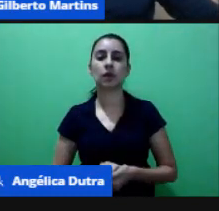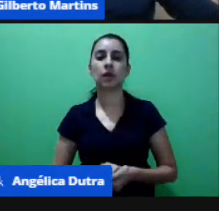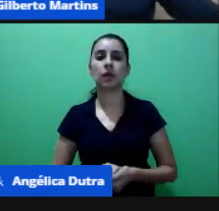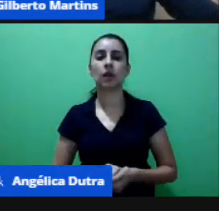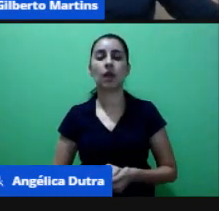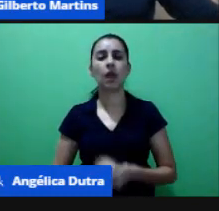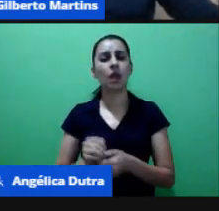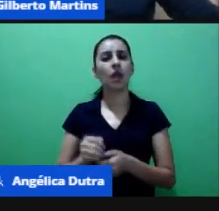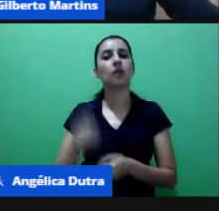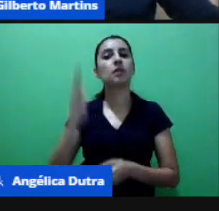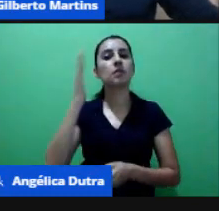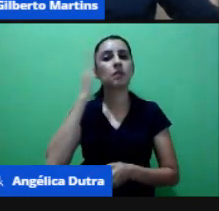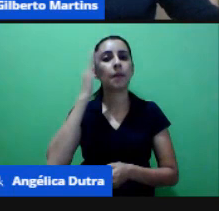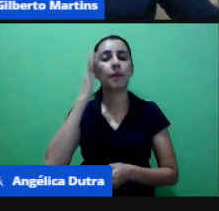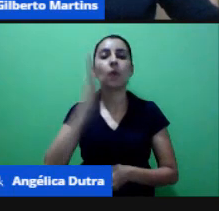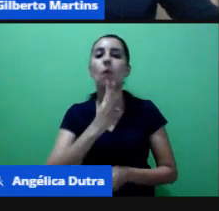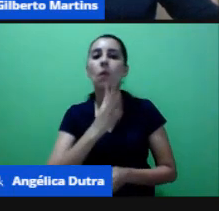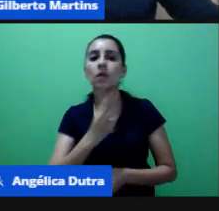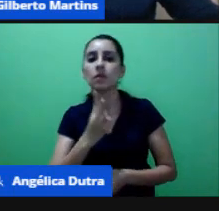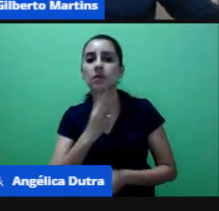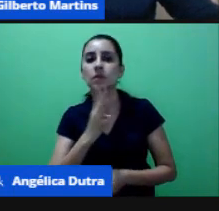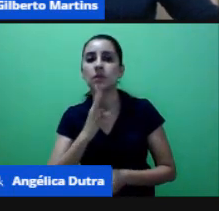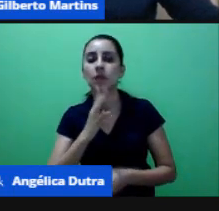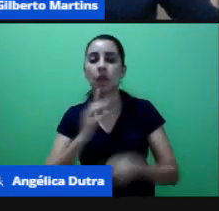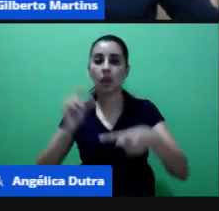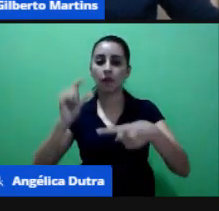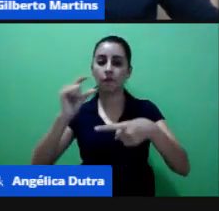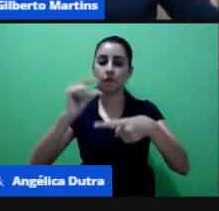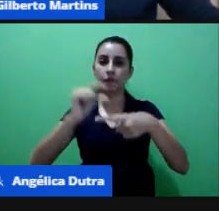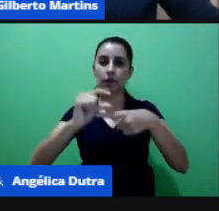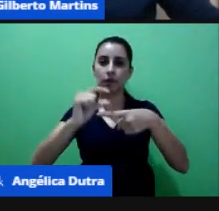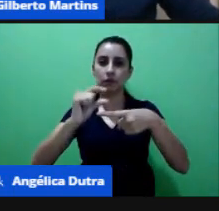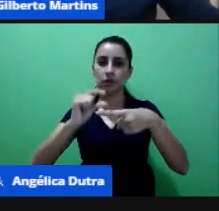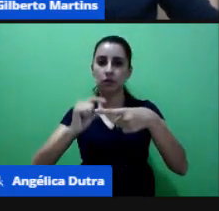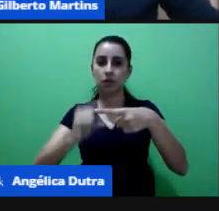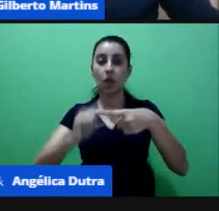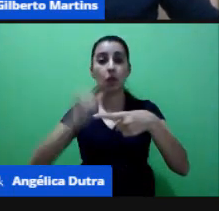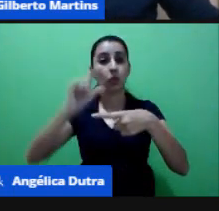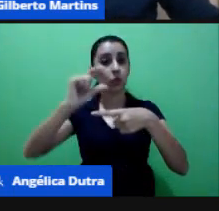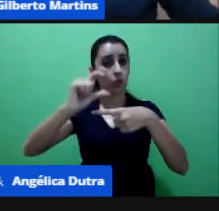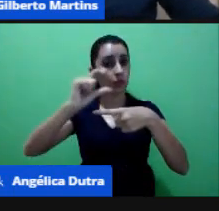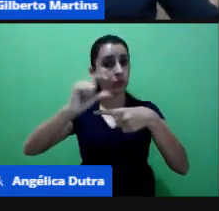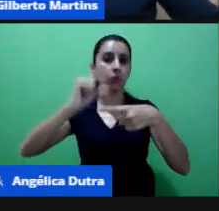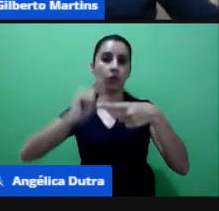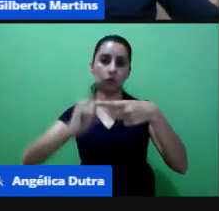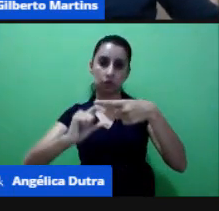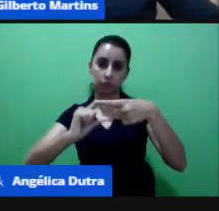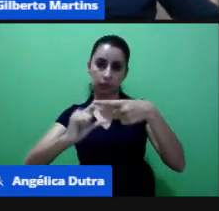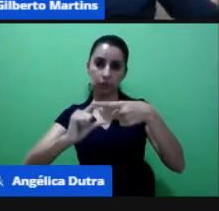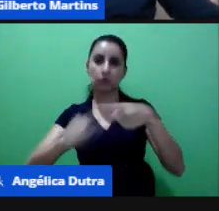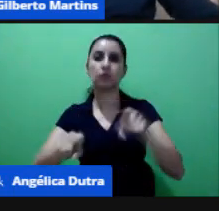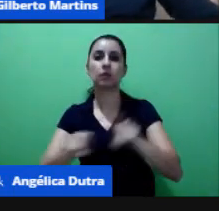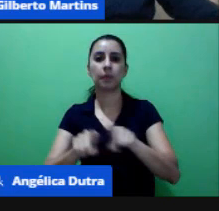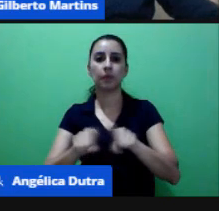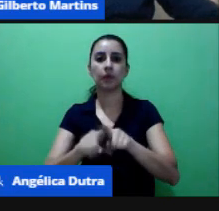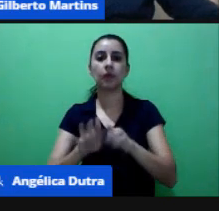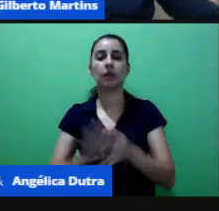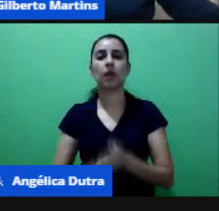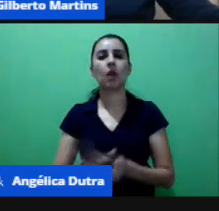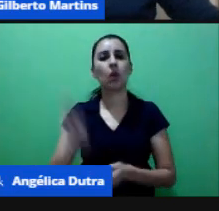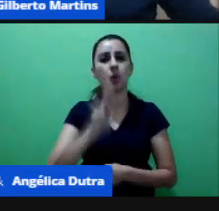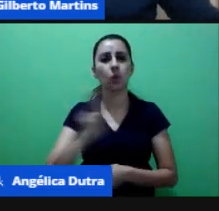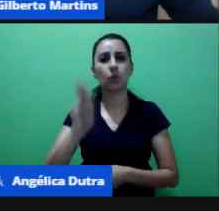identificar, reconhecer frações unitárias entre o numerador e o denominador, fazendo uso da